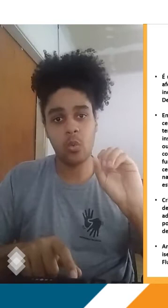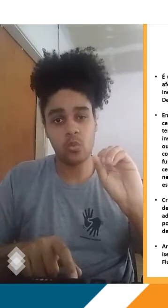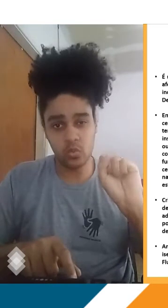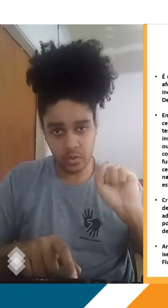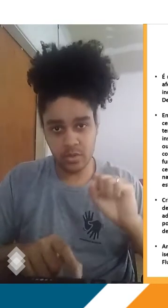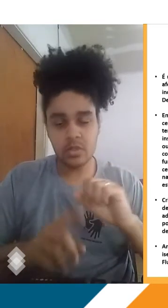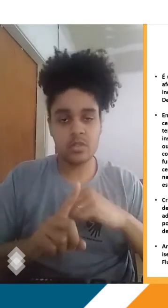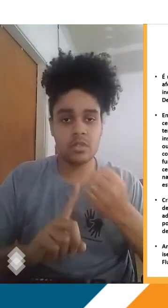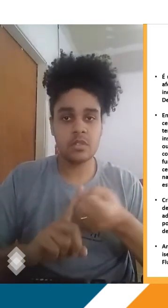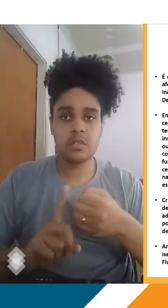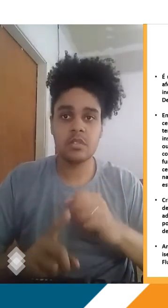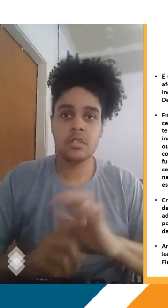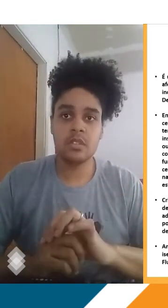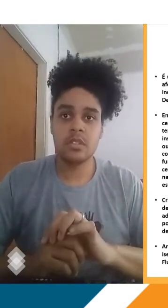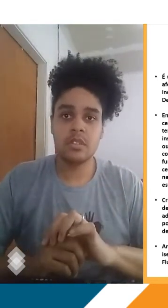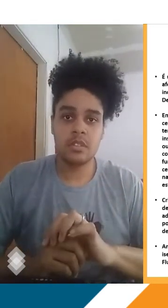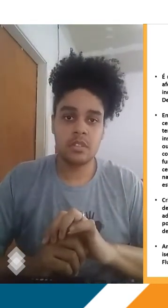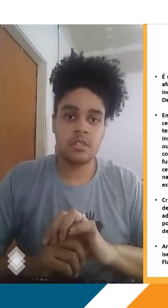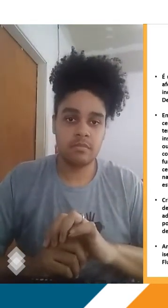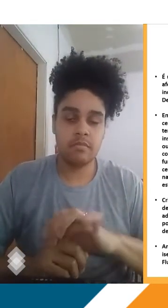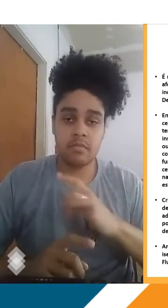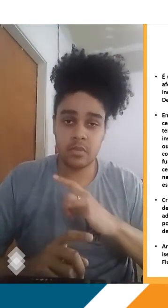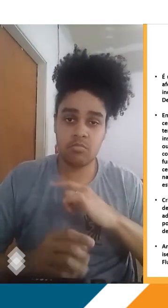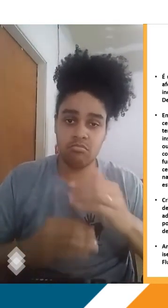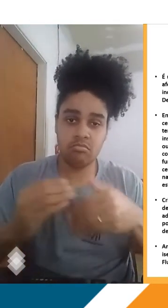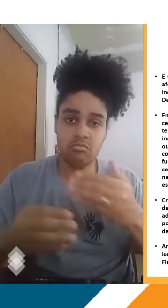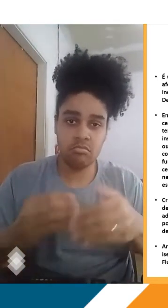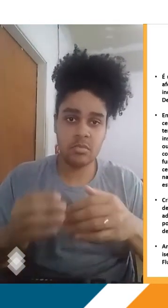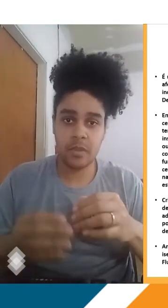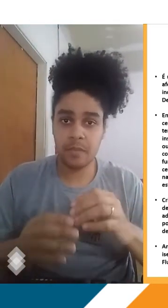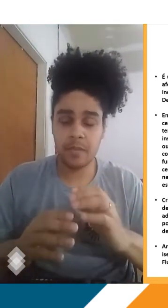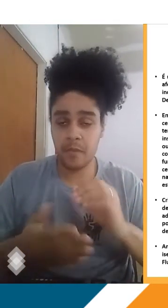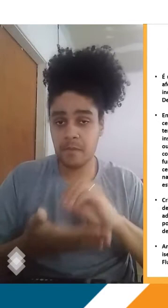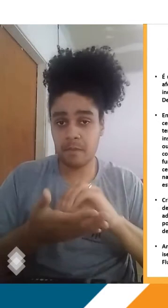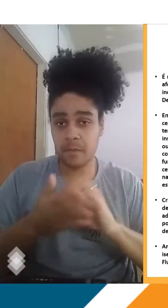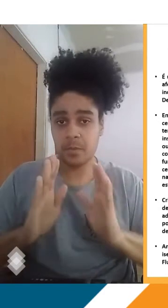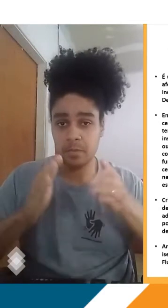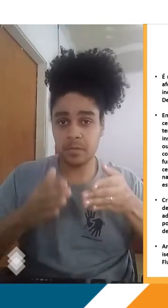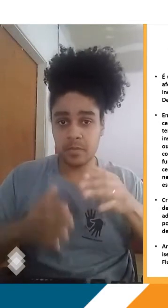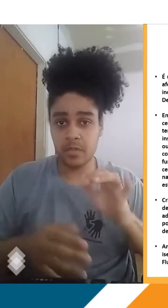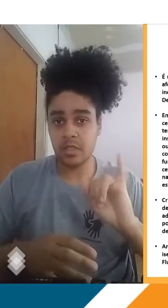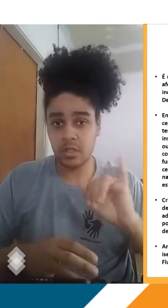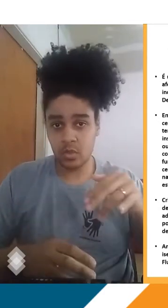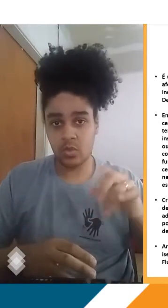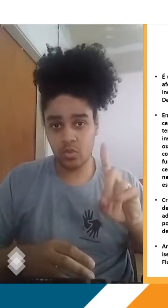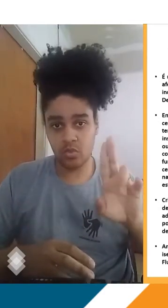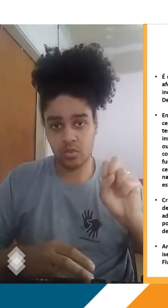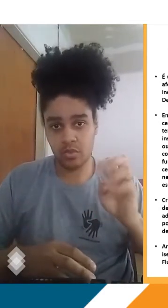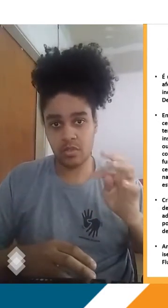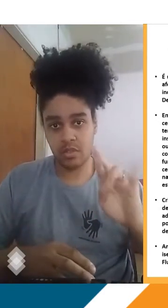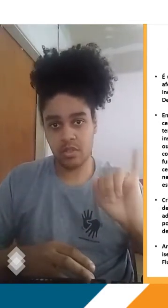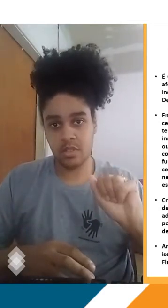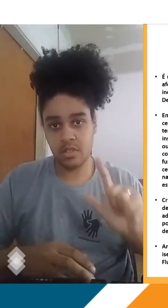anos 90 e 2000, temos ali um processo de desconcentração industrial devido às deseconomias de aglomeração. As indústrias